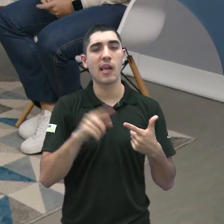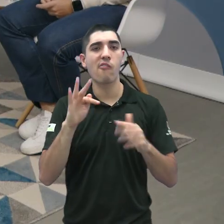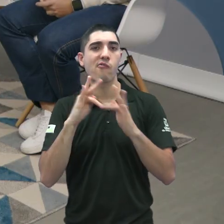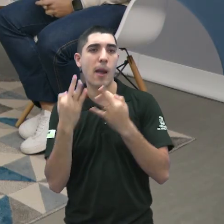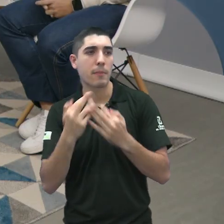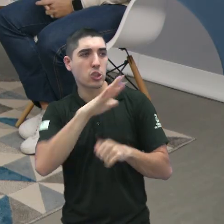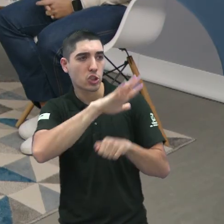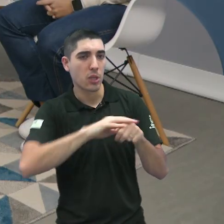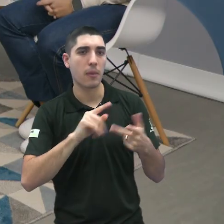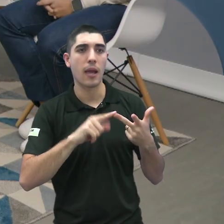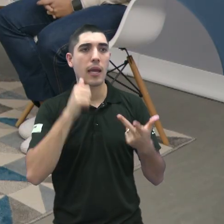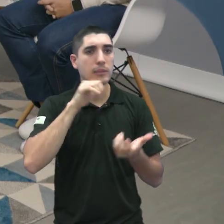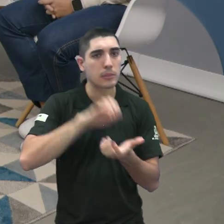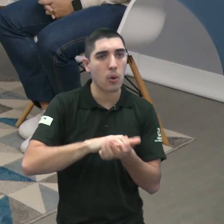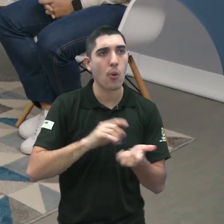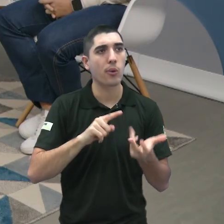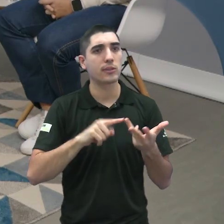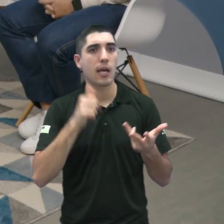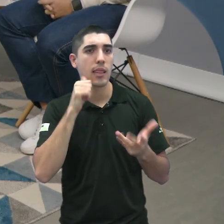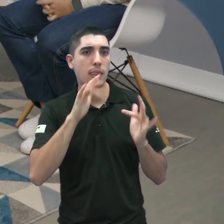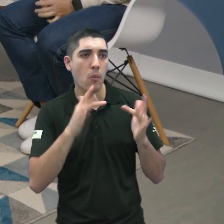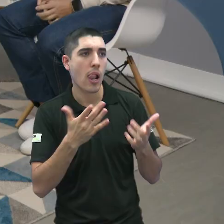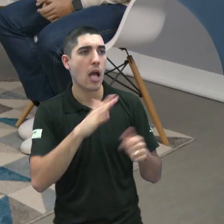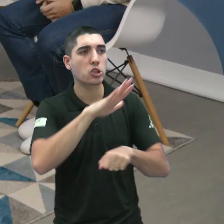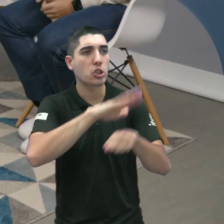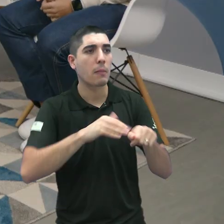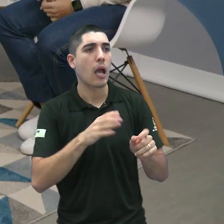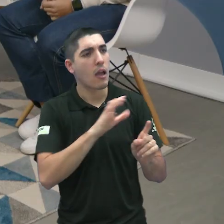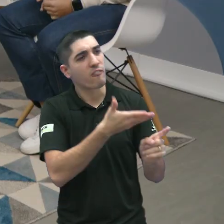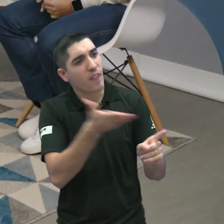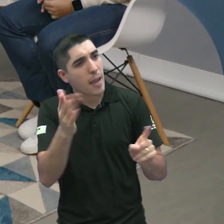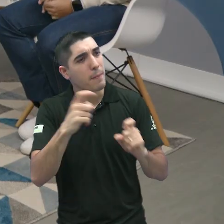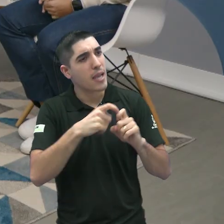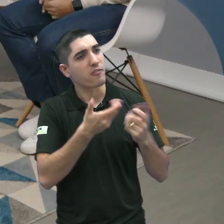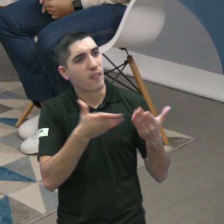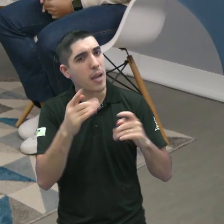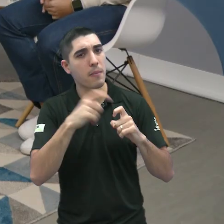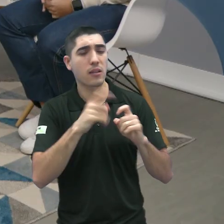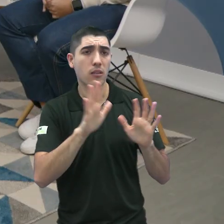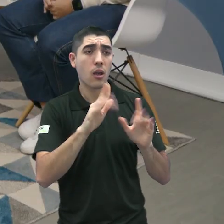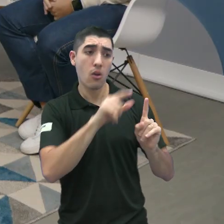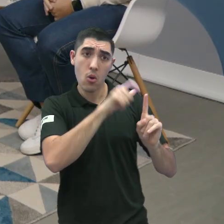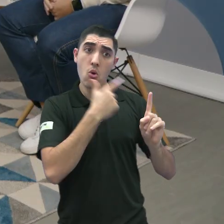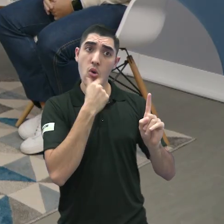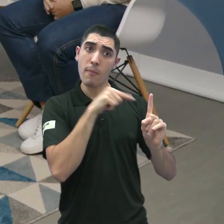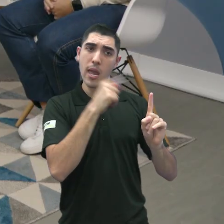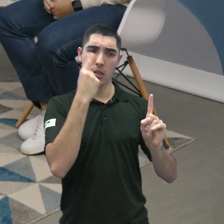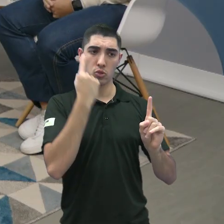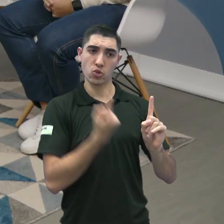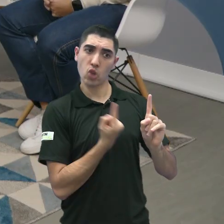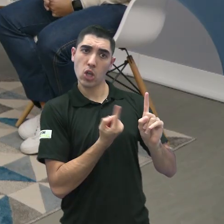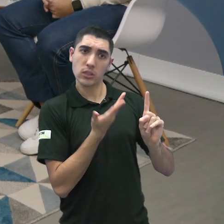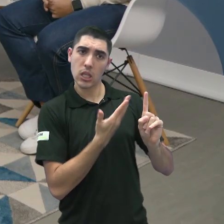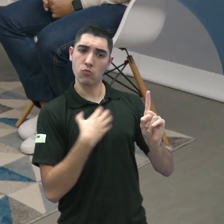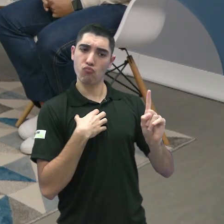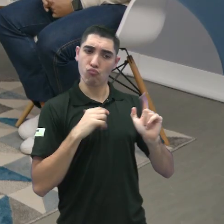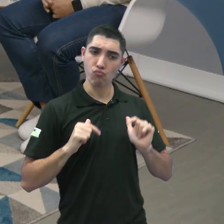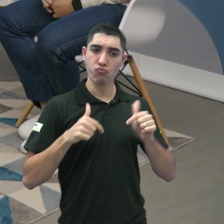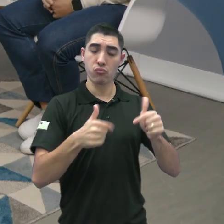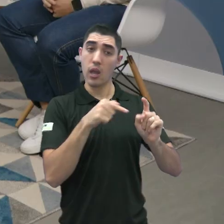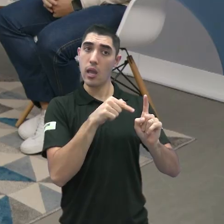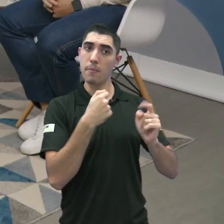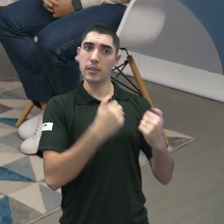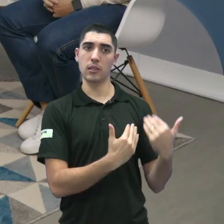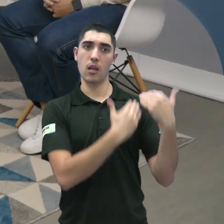família, que a esposa, a namorada, muitas vezes, fique em cima, né? Poxa, mas você tem que ir no médico, que parta deles também, né? Porque é uma responsabilidade